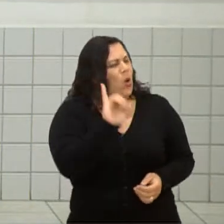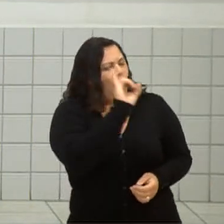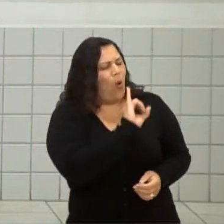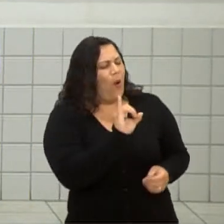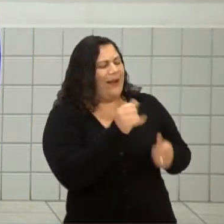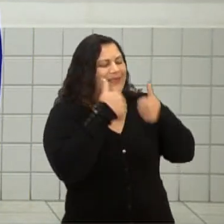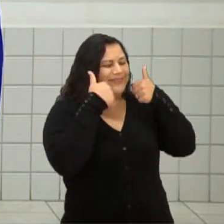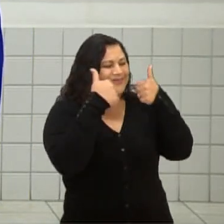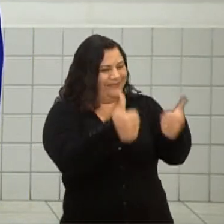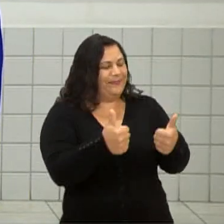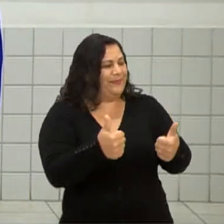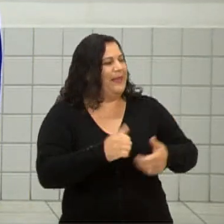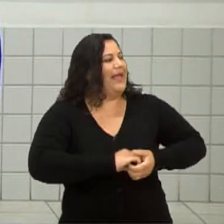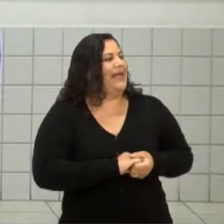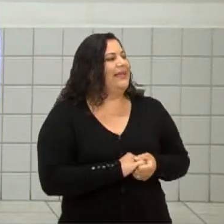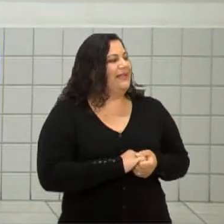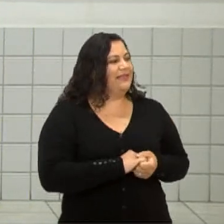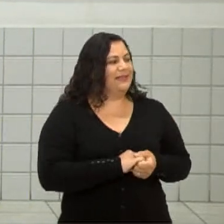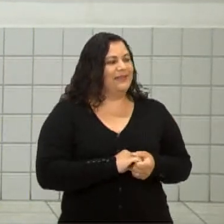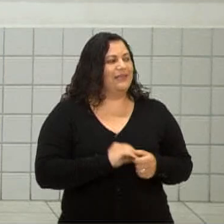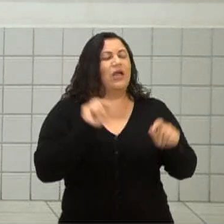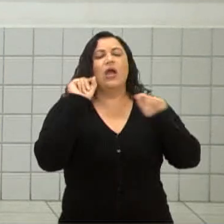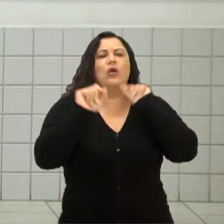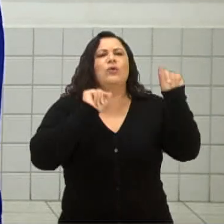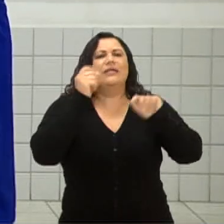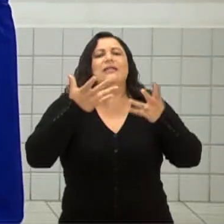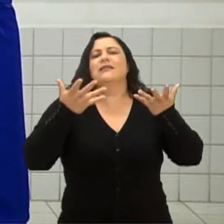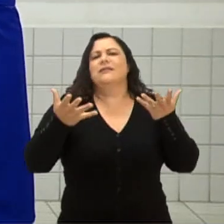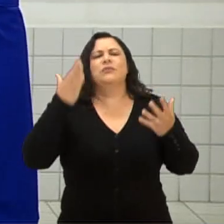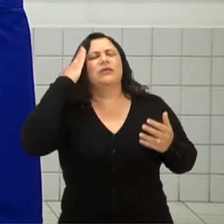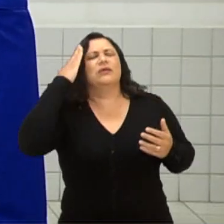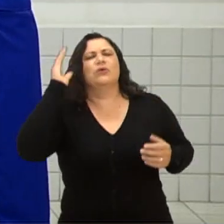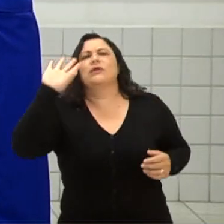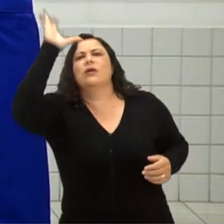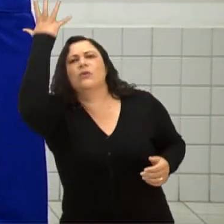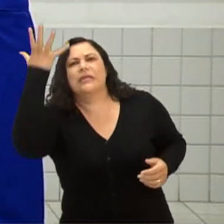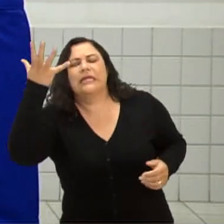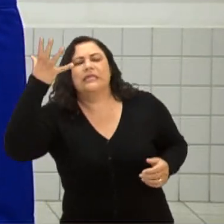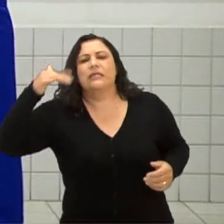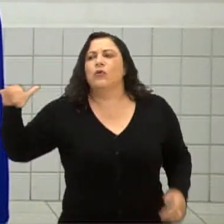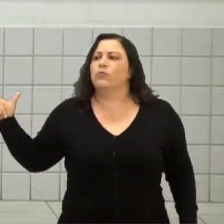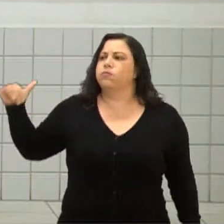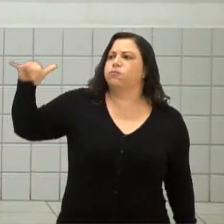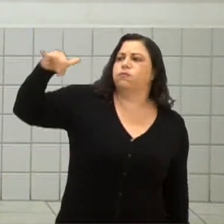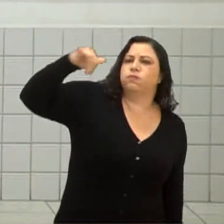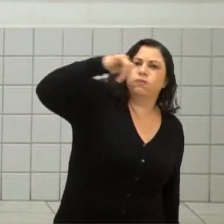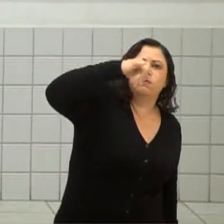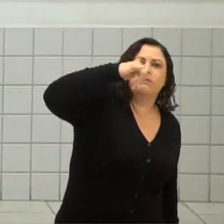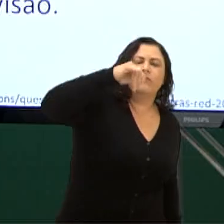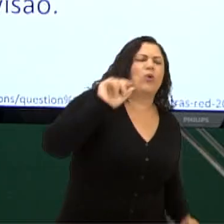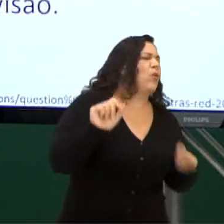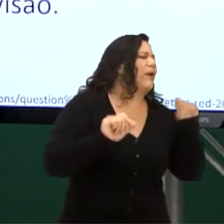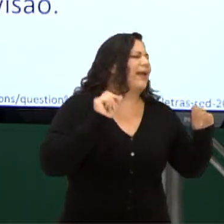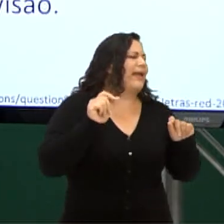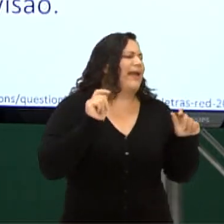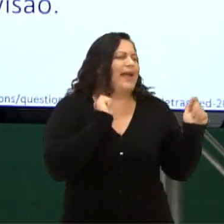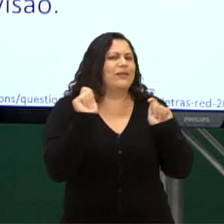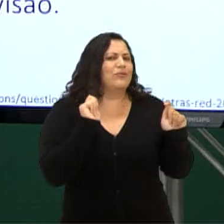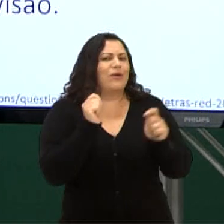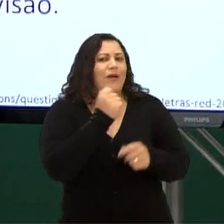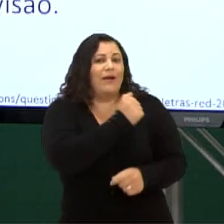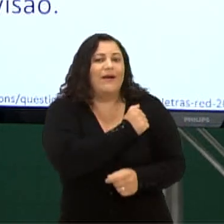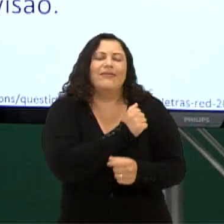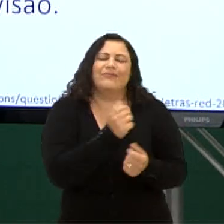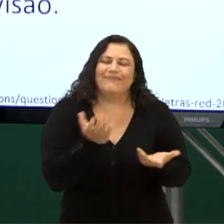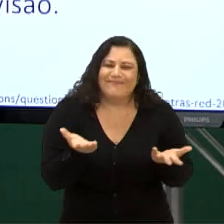de Guarapuava. Eu queria saber o que acontece com o nosso ouvido quando andamos de avião. Adoro sua aula. Obrigado. E é a mesma